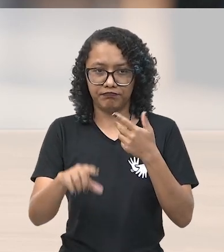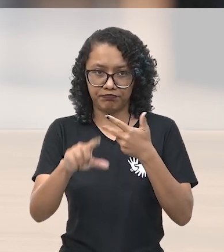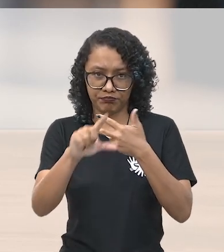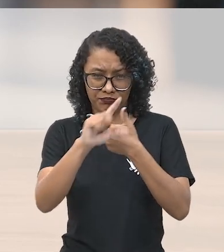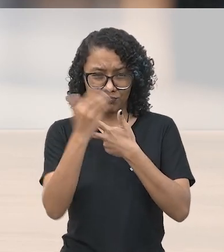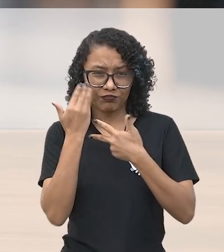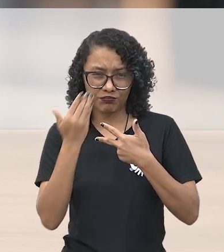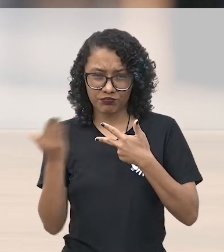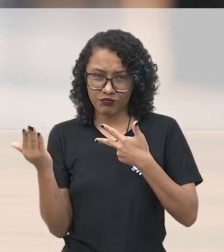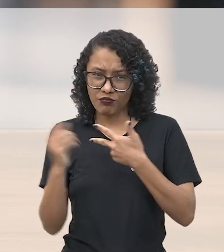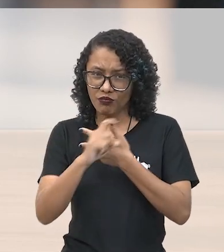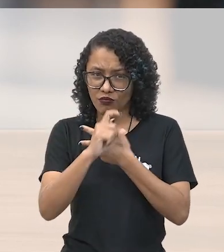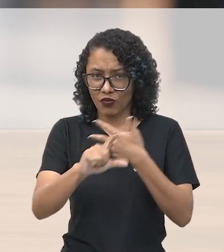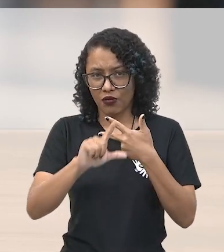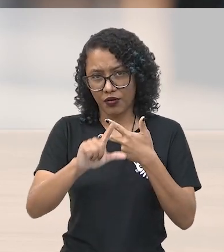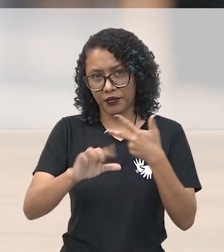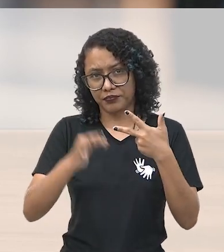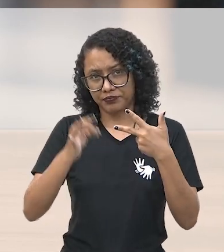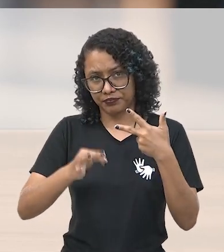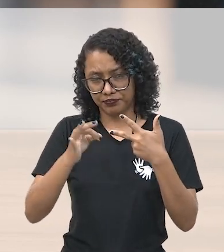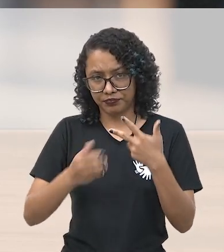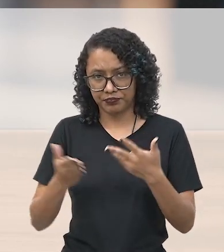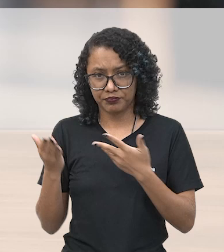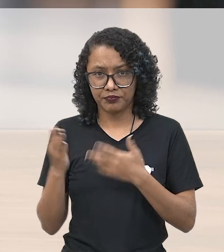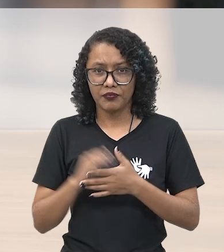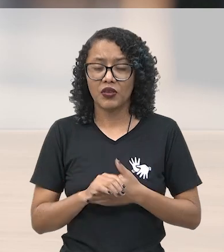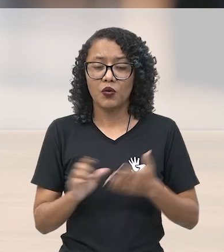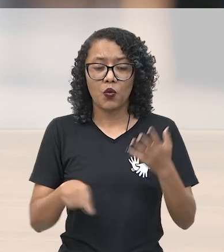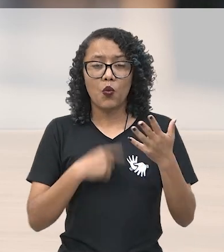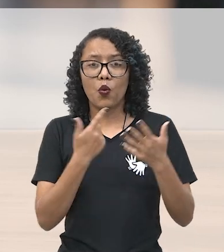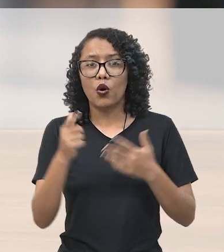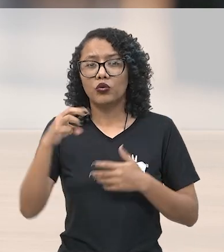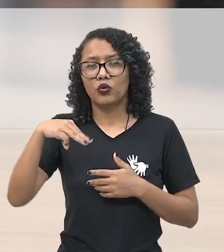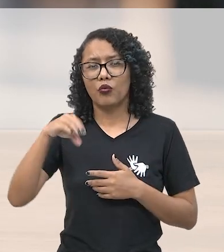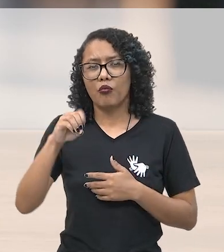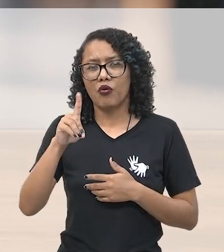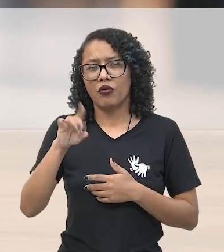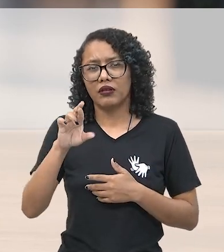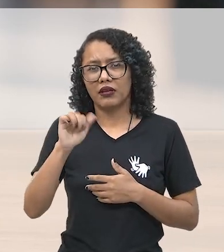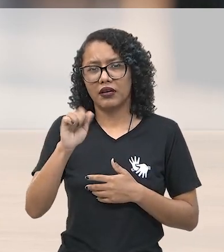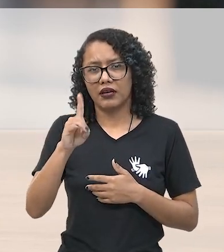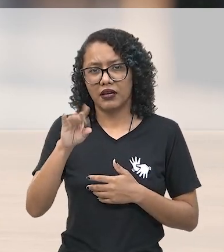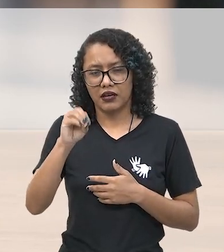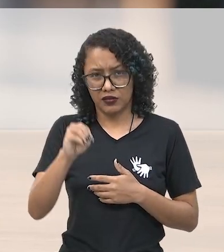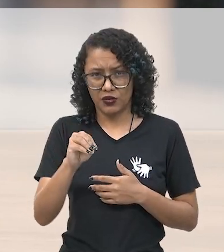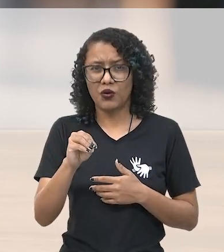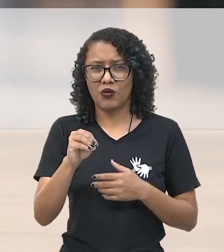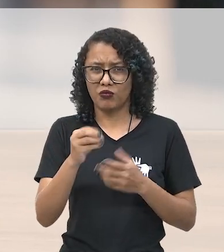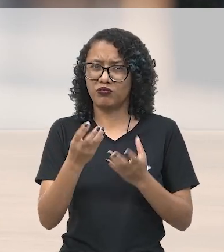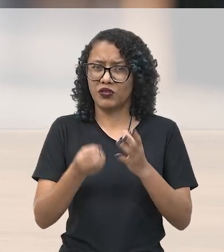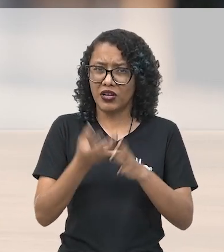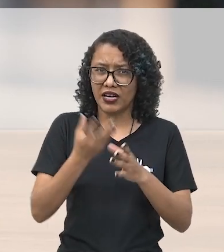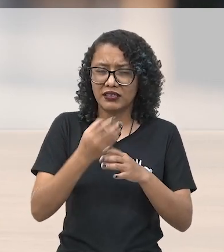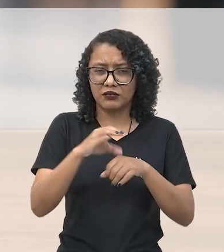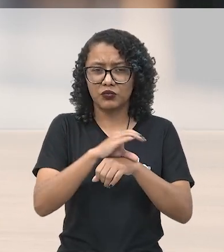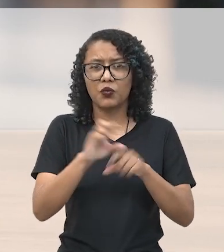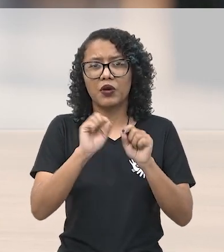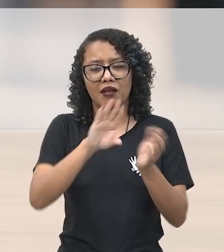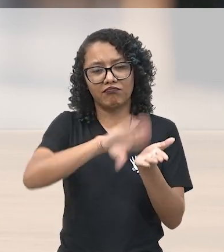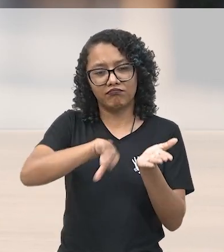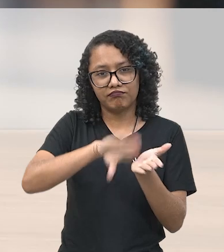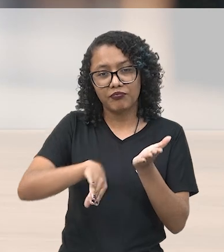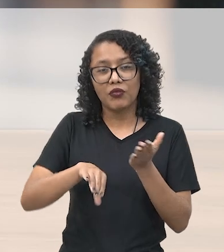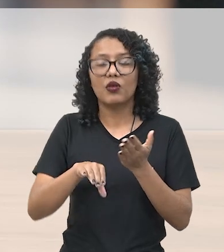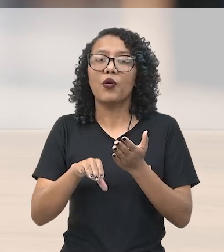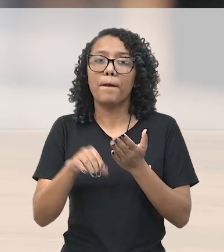e o poder judiciário. O poder moderador ele foi extinto com a Constituição de 1891, porque era uma